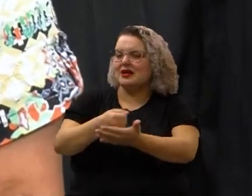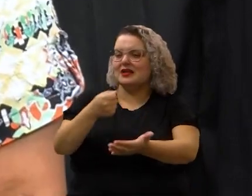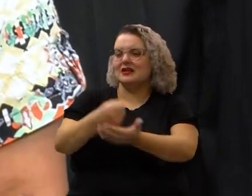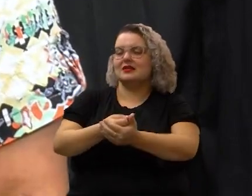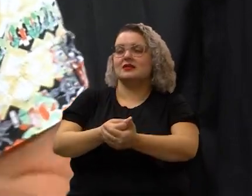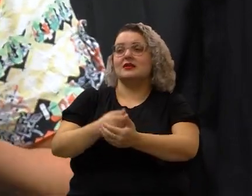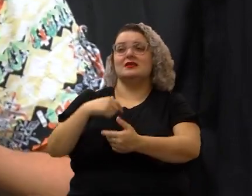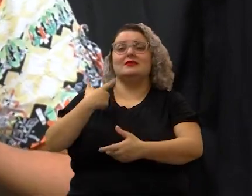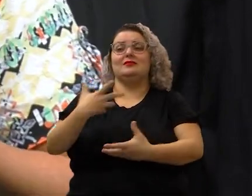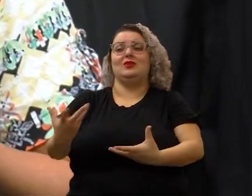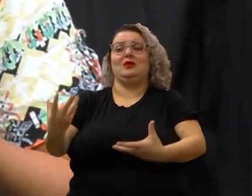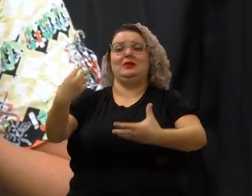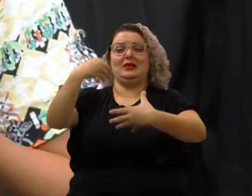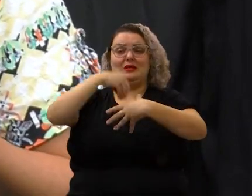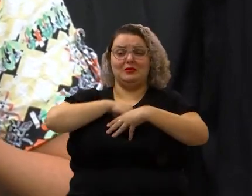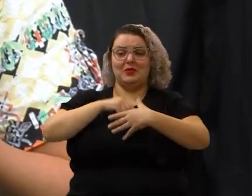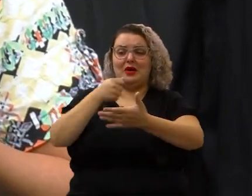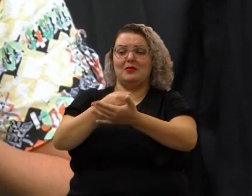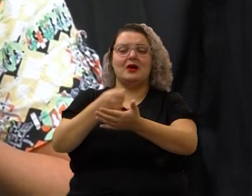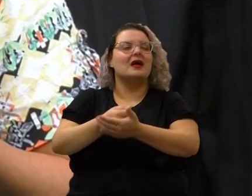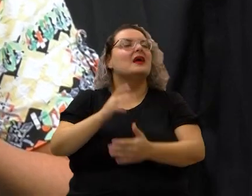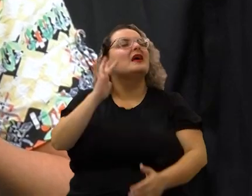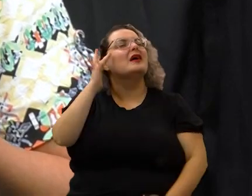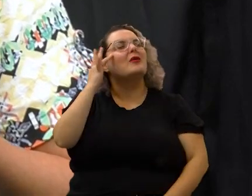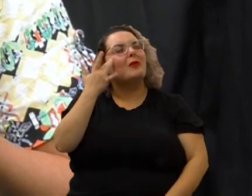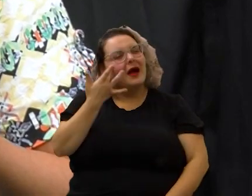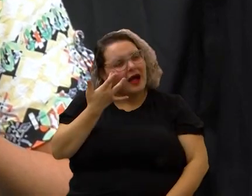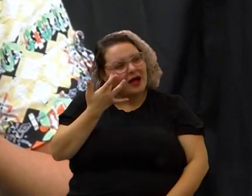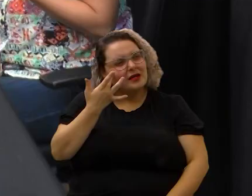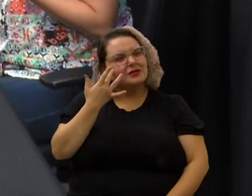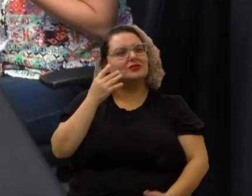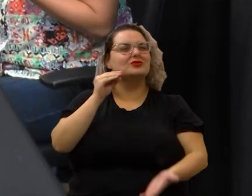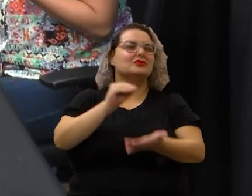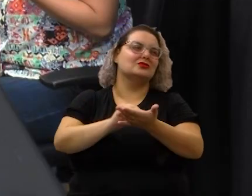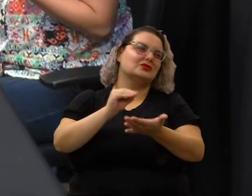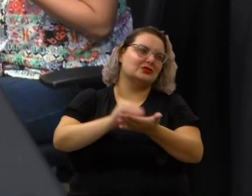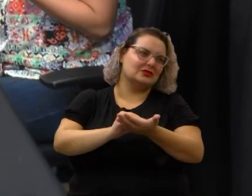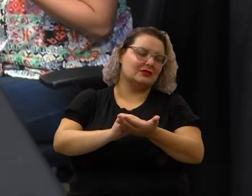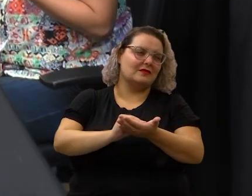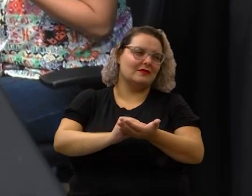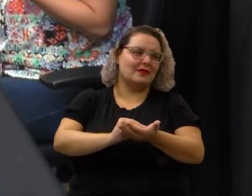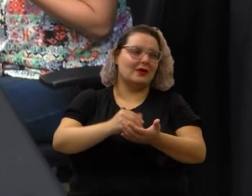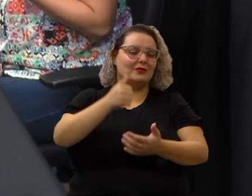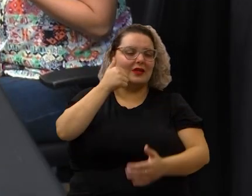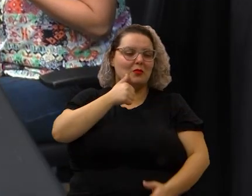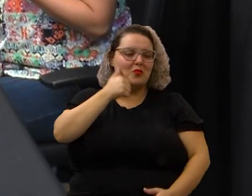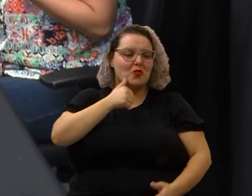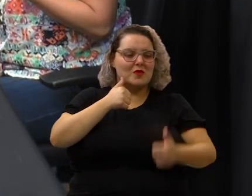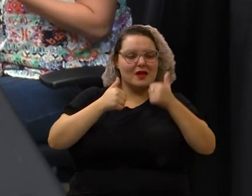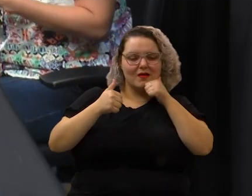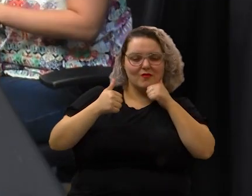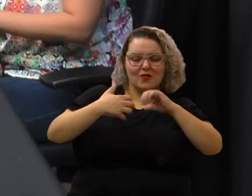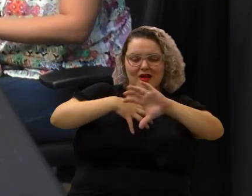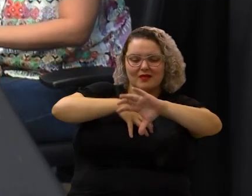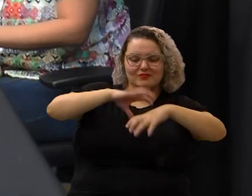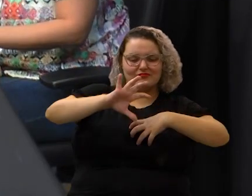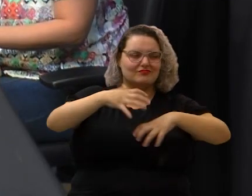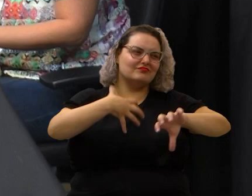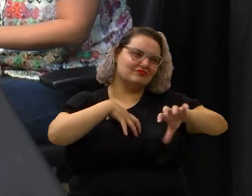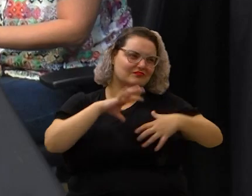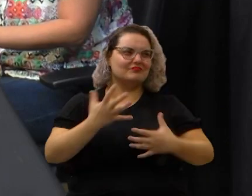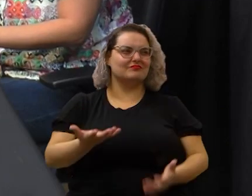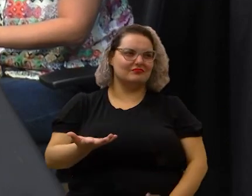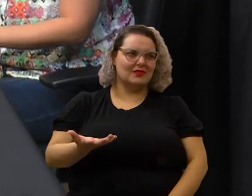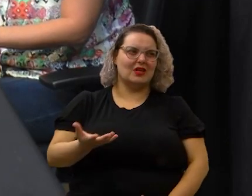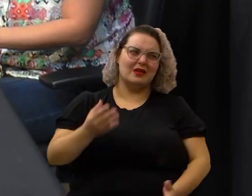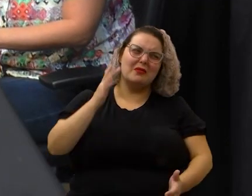cobra tanto e a gente acaba internalizando uma cobrança. Eu acho que às vezes falta um pouco de empatia de nós mulheres para nós mesmas. E eu sinto às vezes um